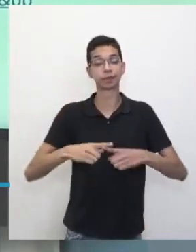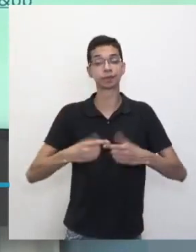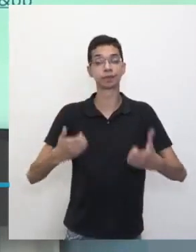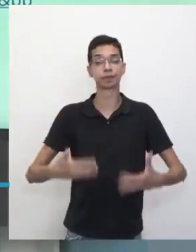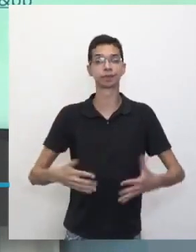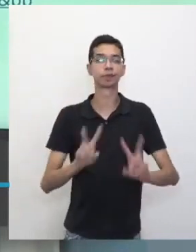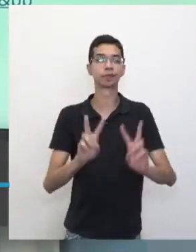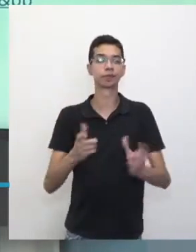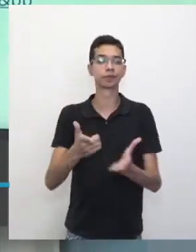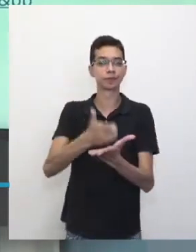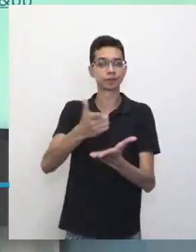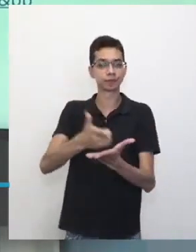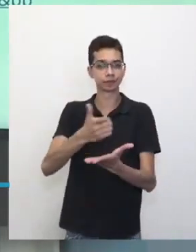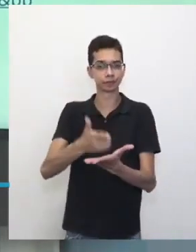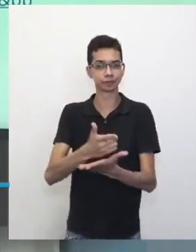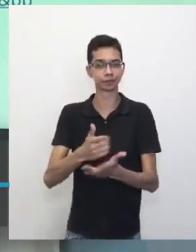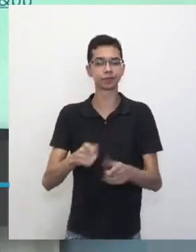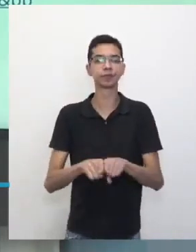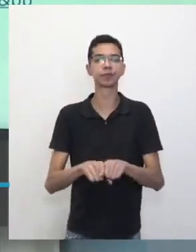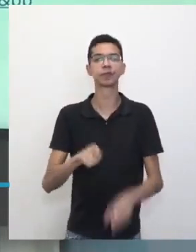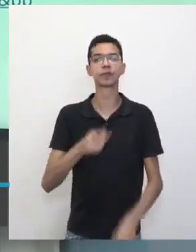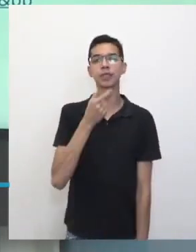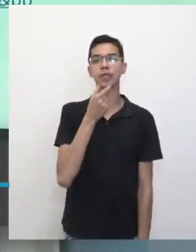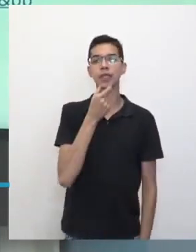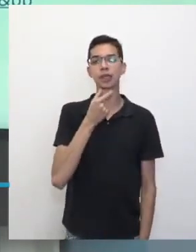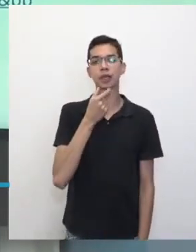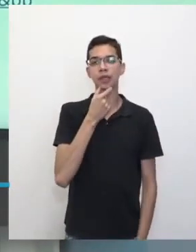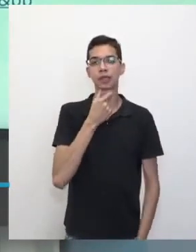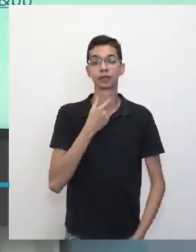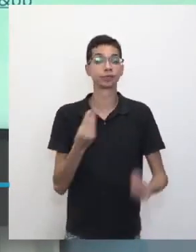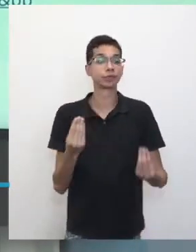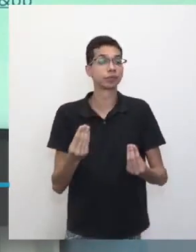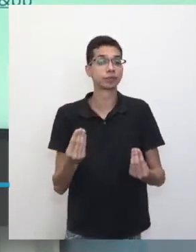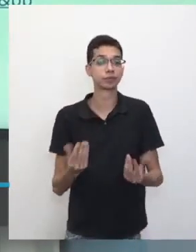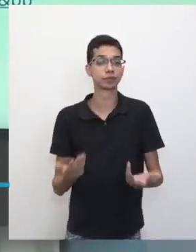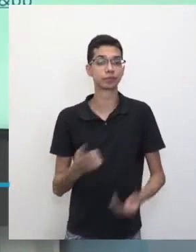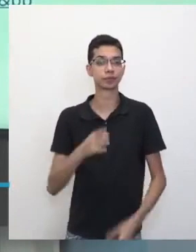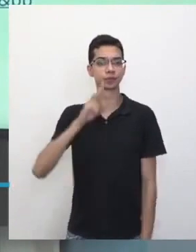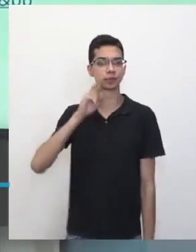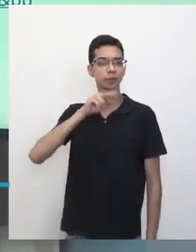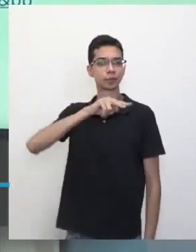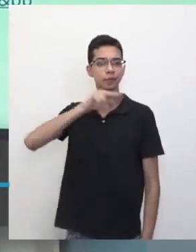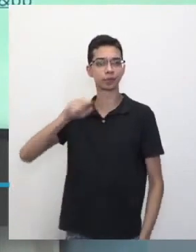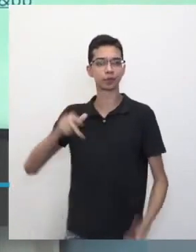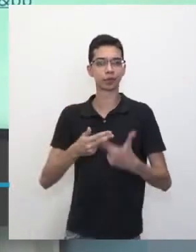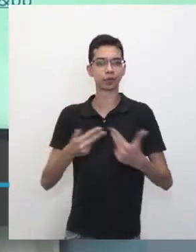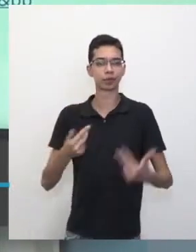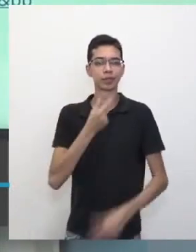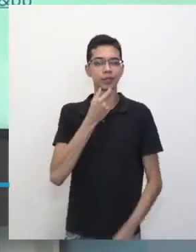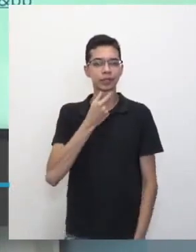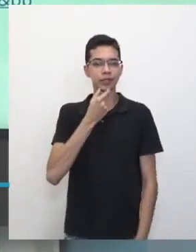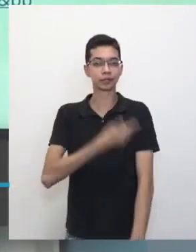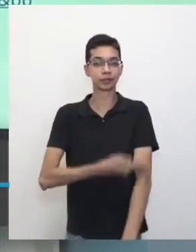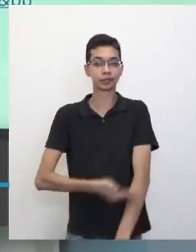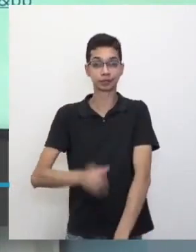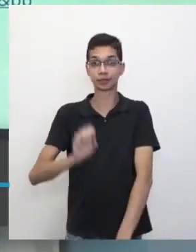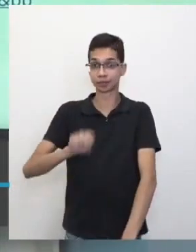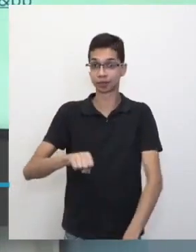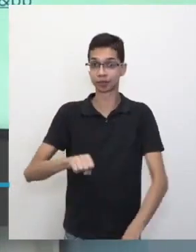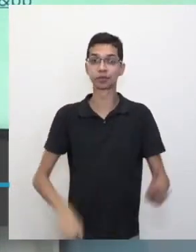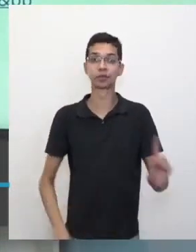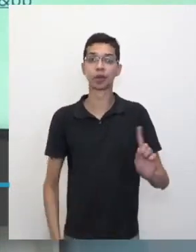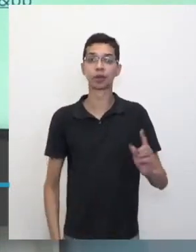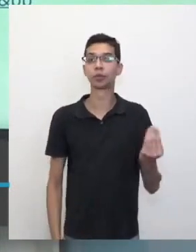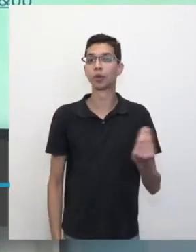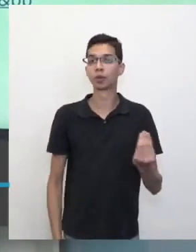né? Estou falando de como é que está o seu inglês. Como é que é o seu costume aí em ler coisas em inglês? Será que você costuma fazer isso? Sim ou não? Né?